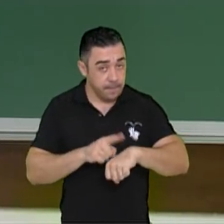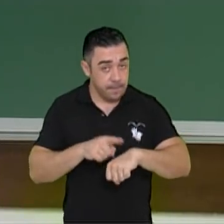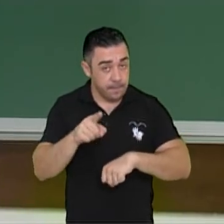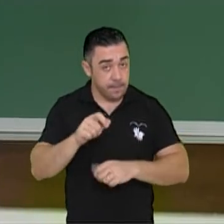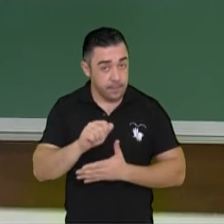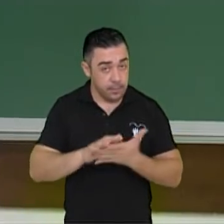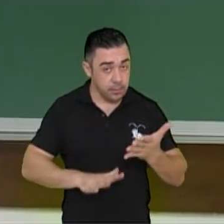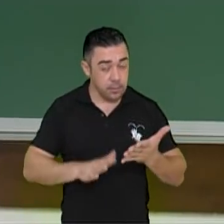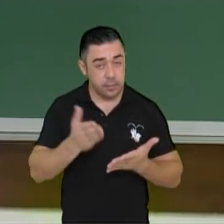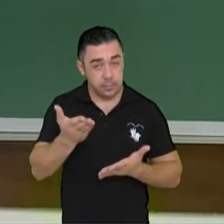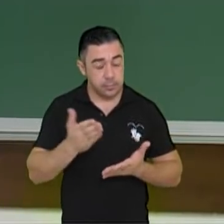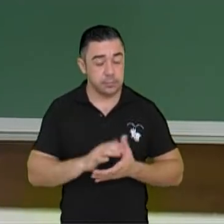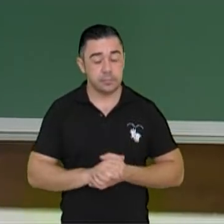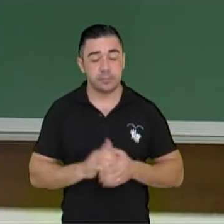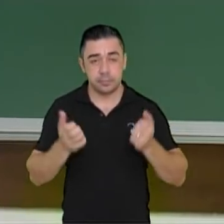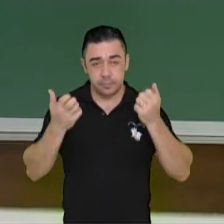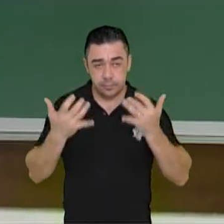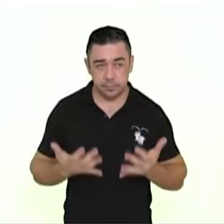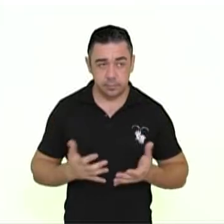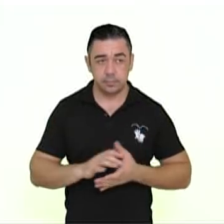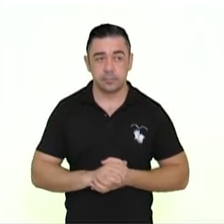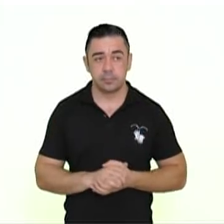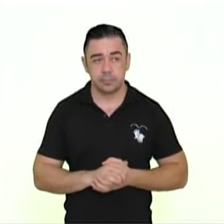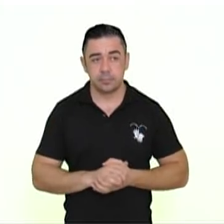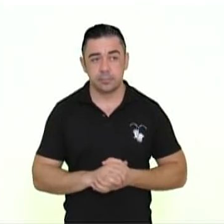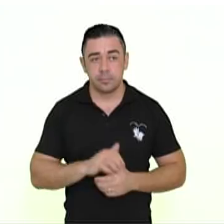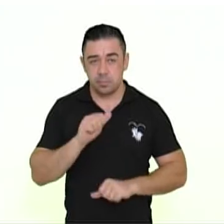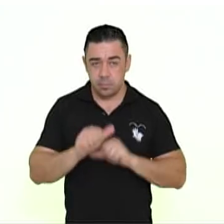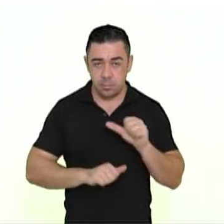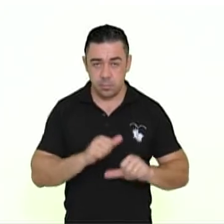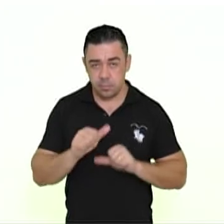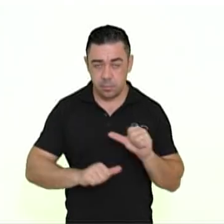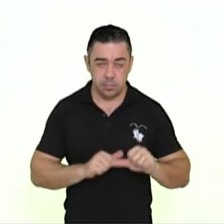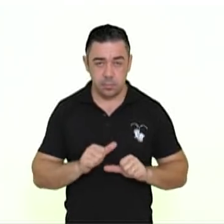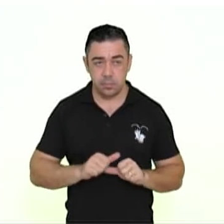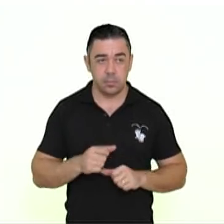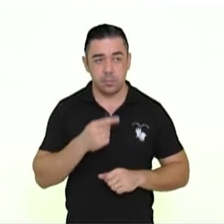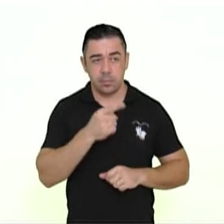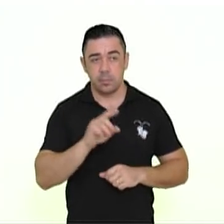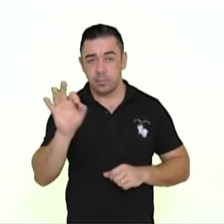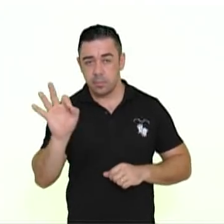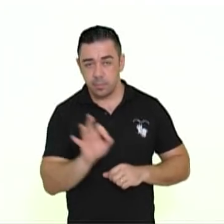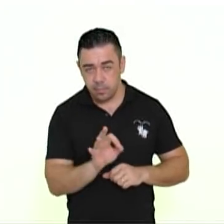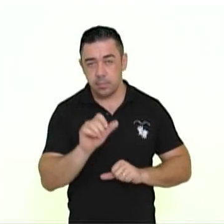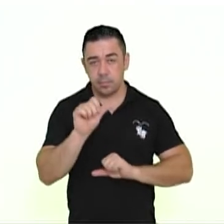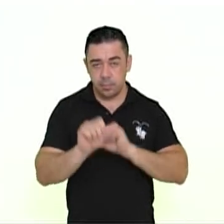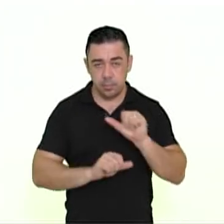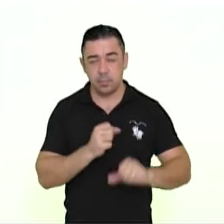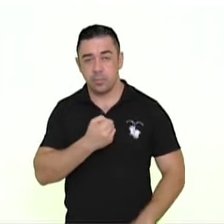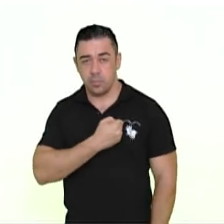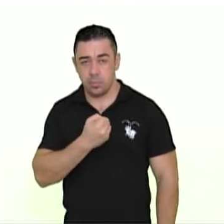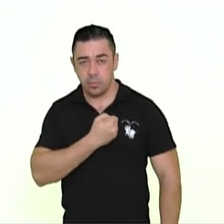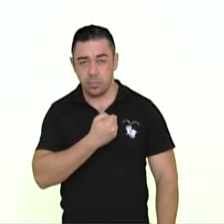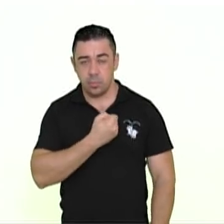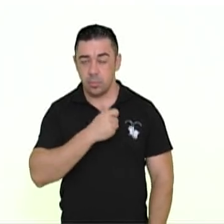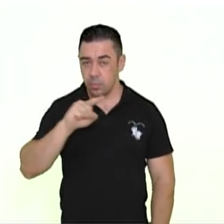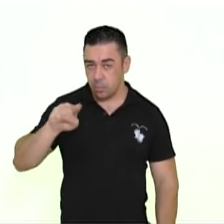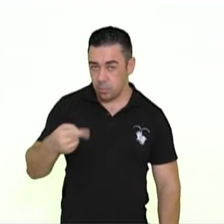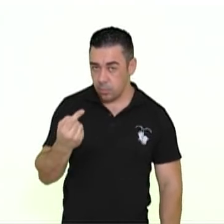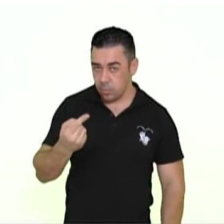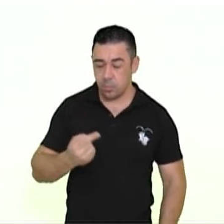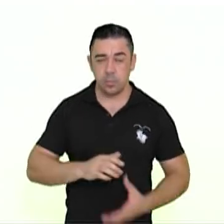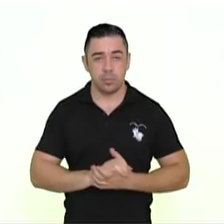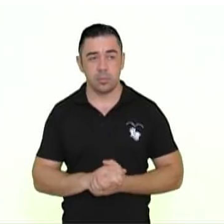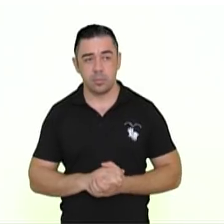o que a prof acabou de explicar. Olha lá. Transforme cada porcentagem em número decimal. Letra